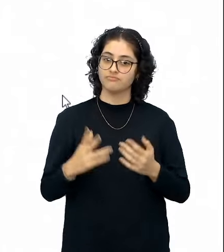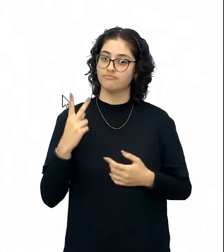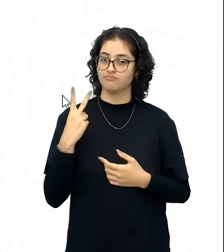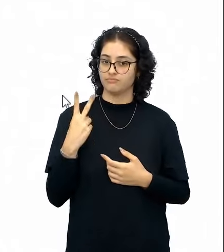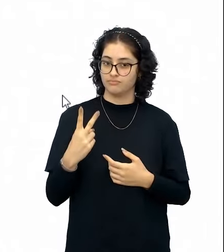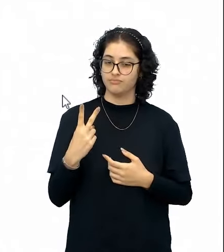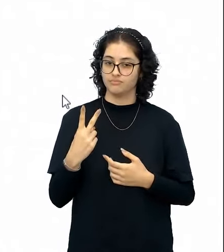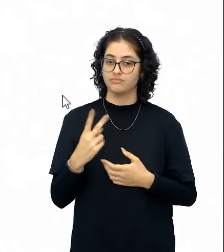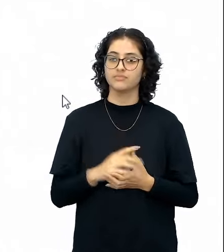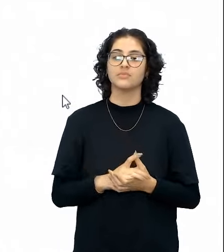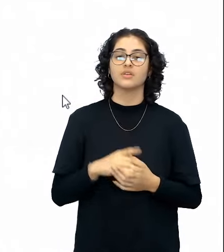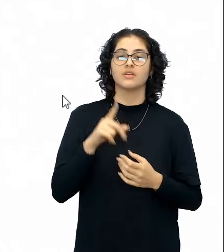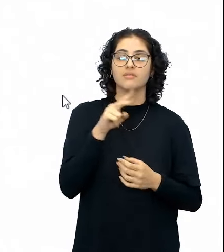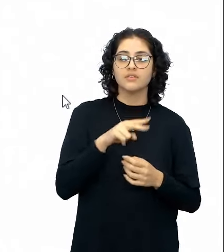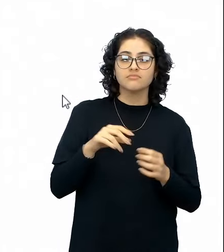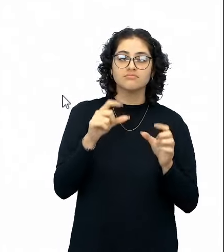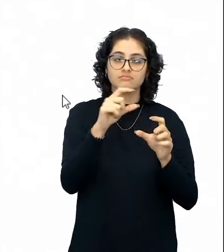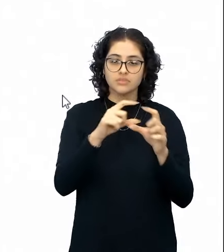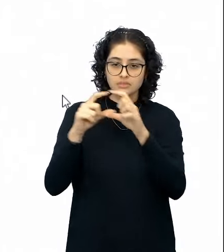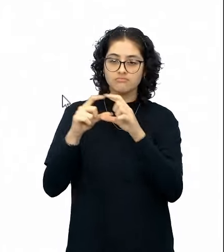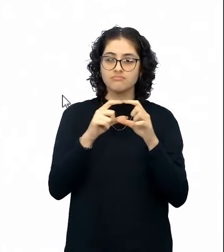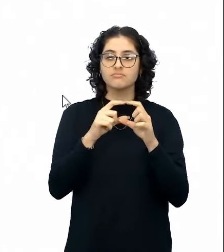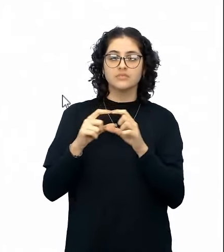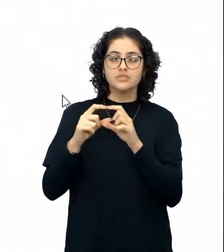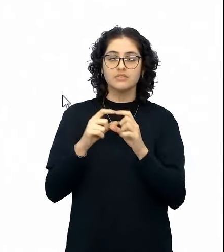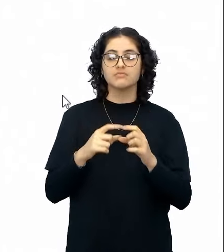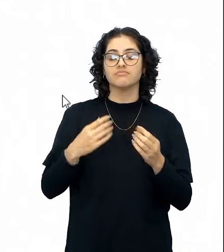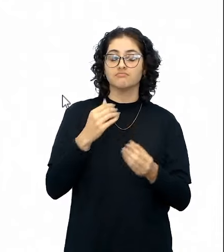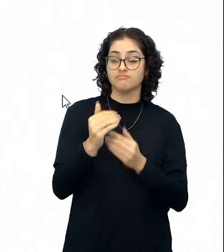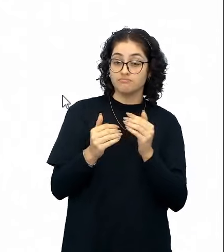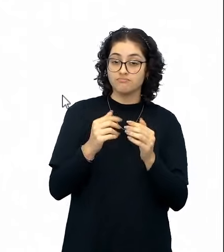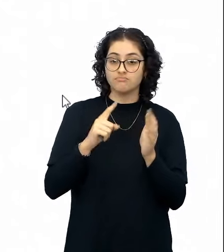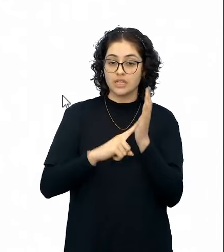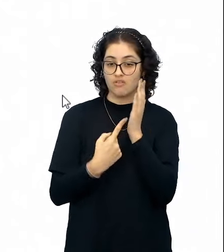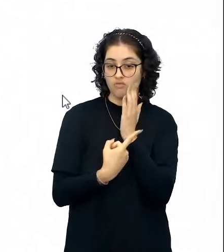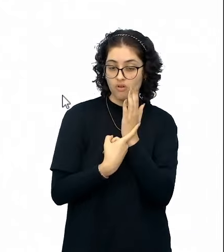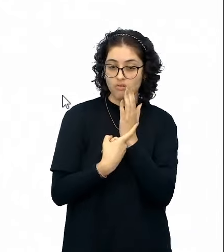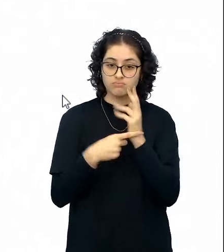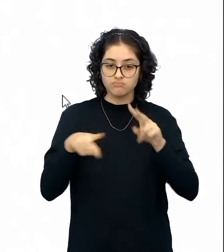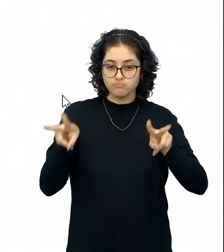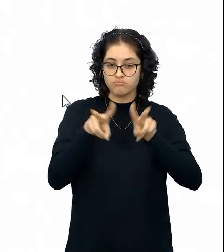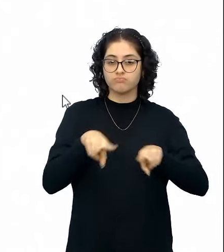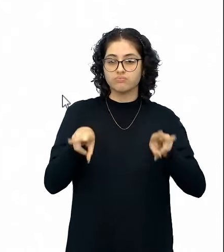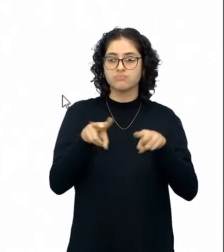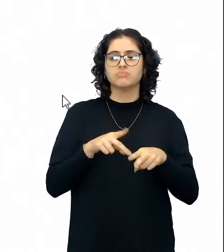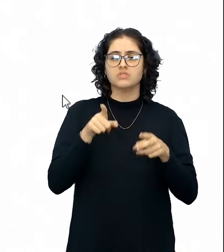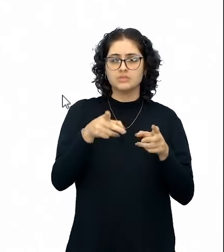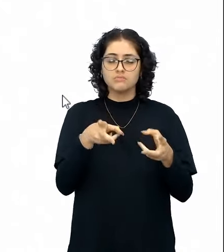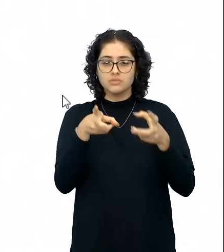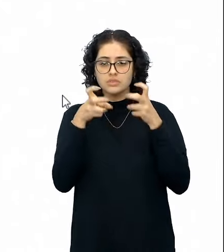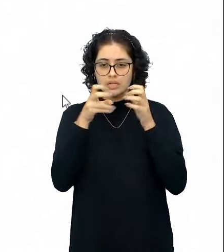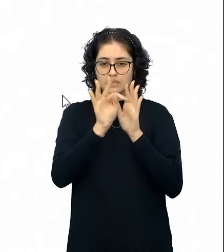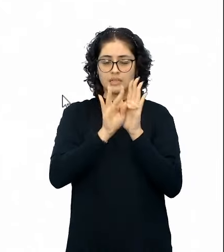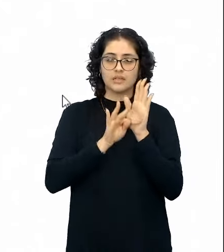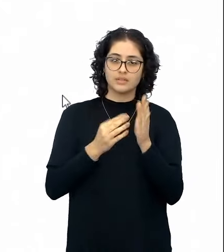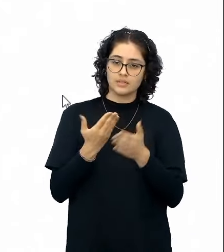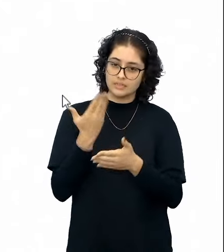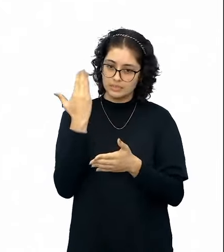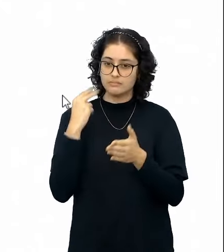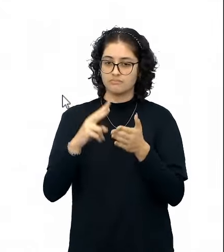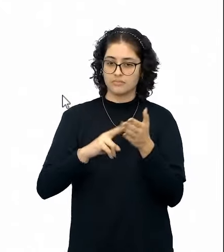tirinhas e metáforas visuais. Tem lá a proposição. Como você observou no texto que lemos, figuras de linguagem